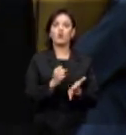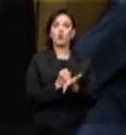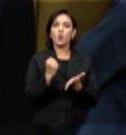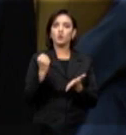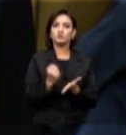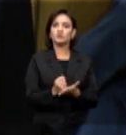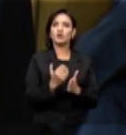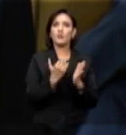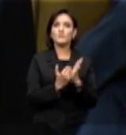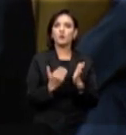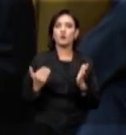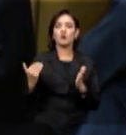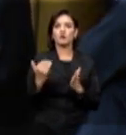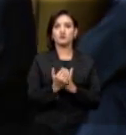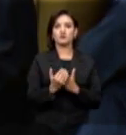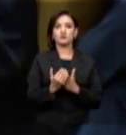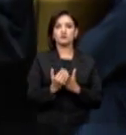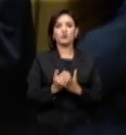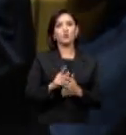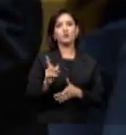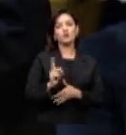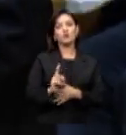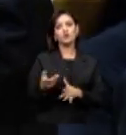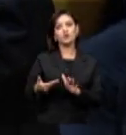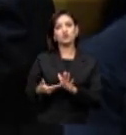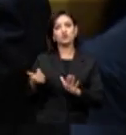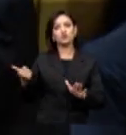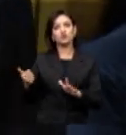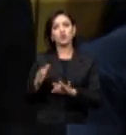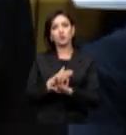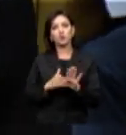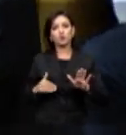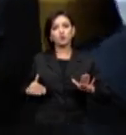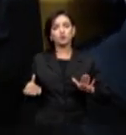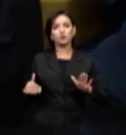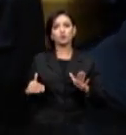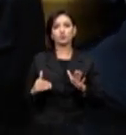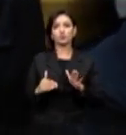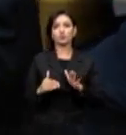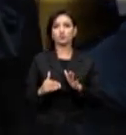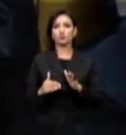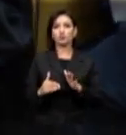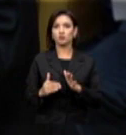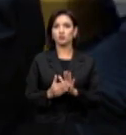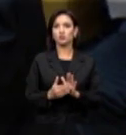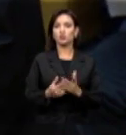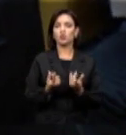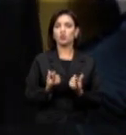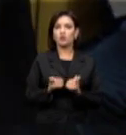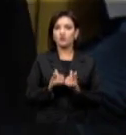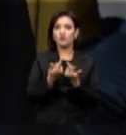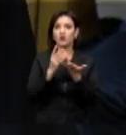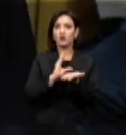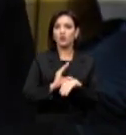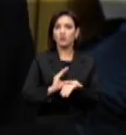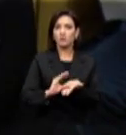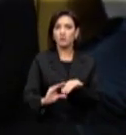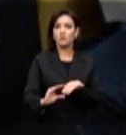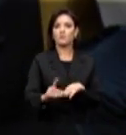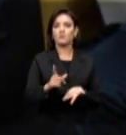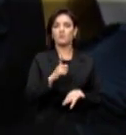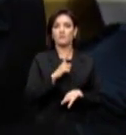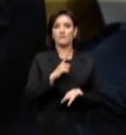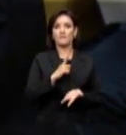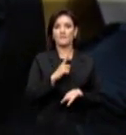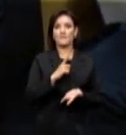concessional não vier a absorver todo o volume de aporte financeiro estipulado como